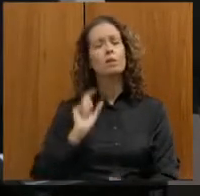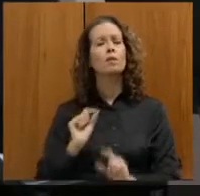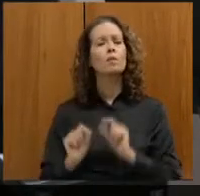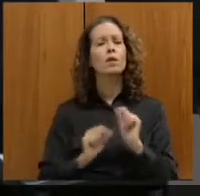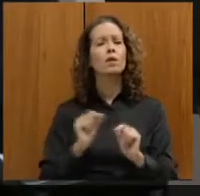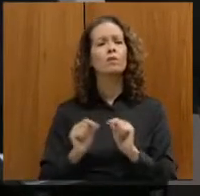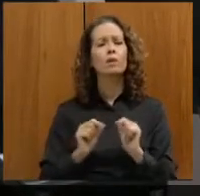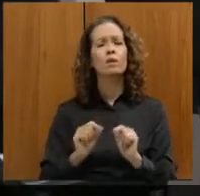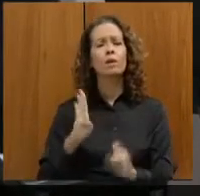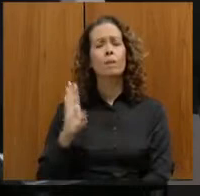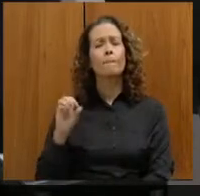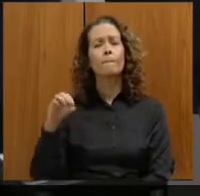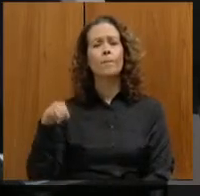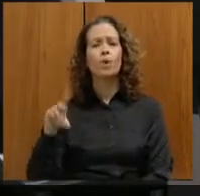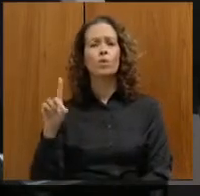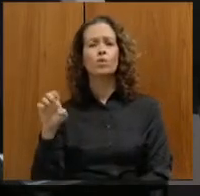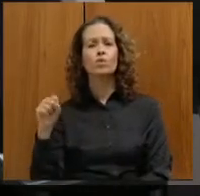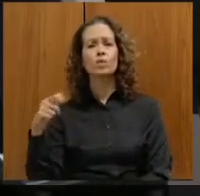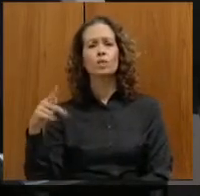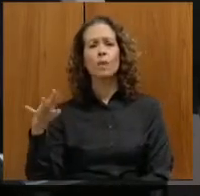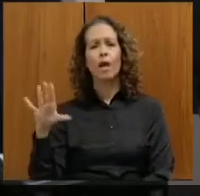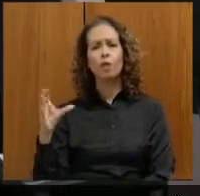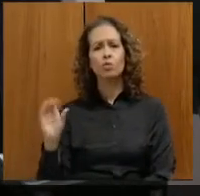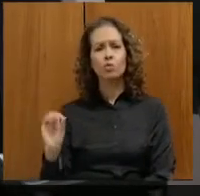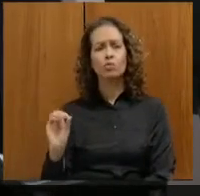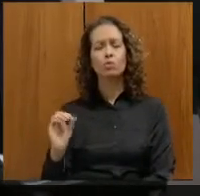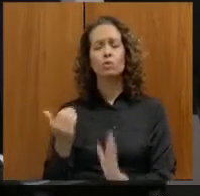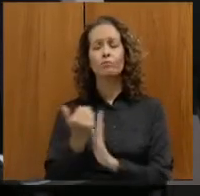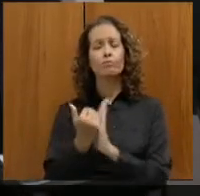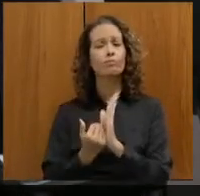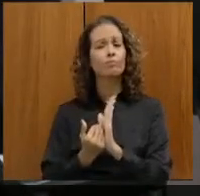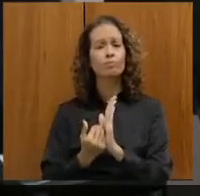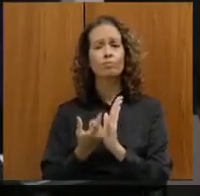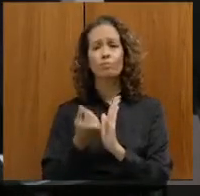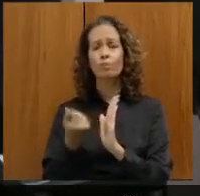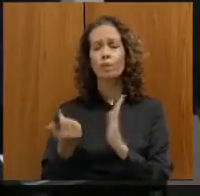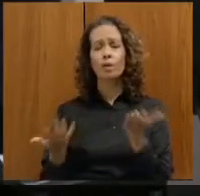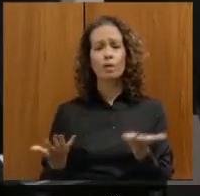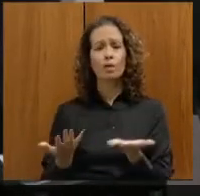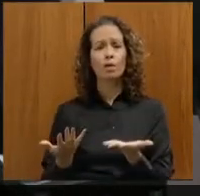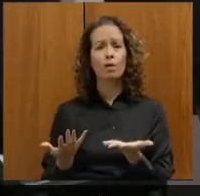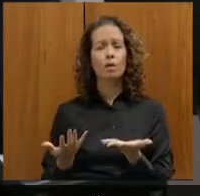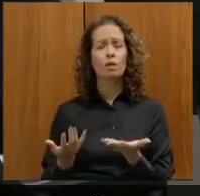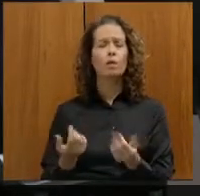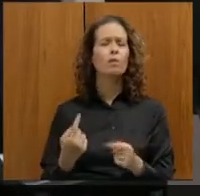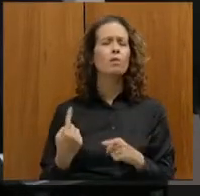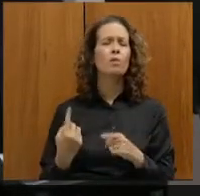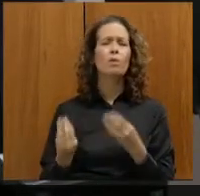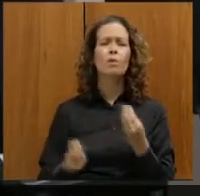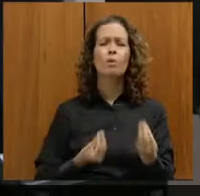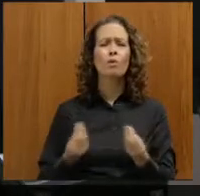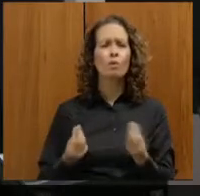que tem uma arrecadação muito menor a dúvida é como que o município que é um dos maiores polos calçadistas